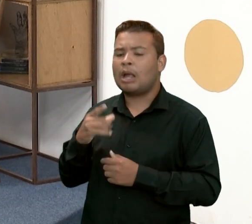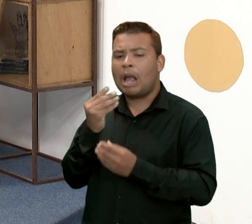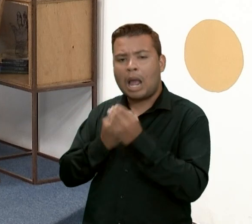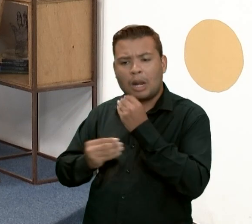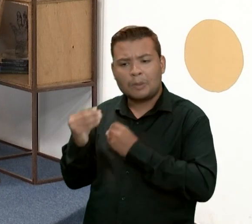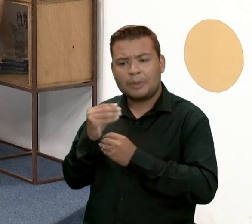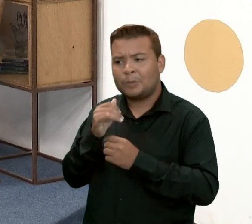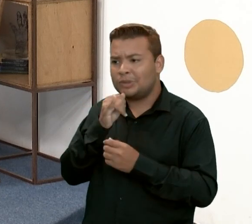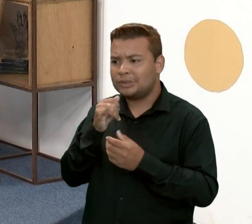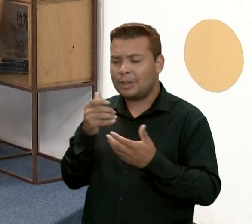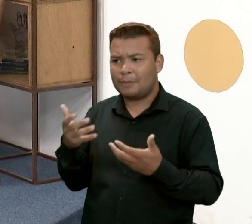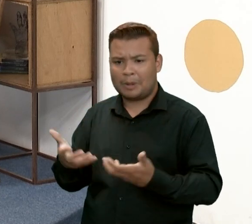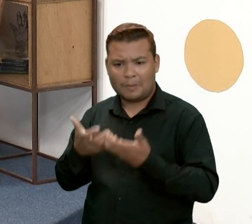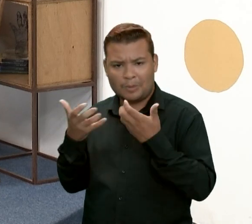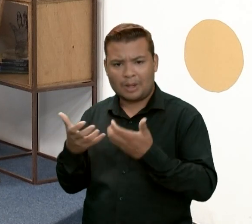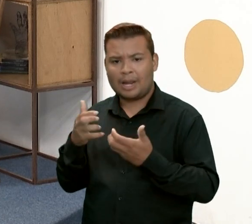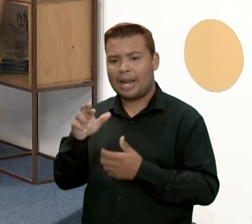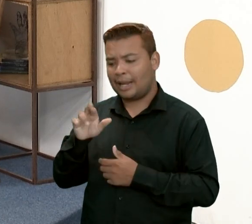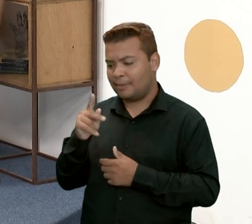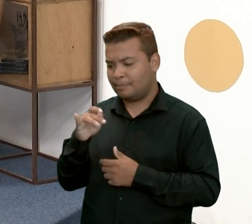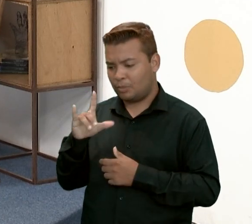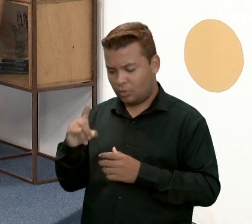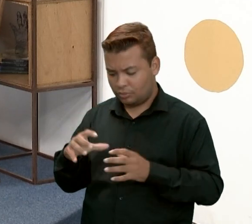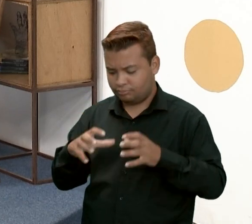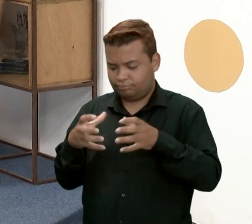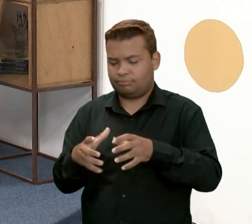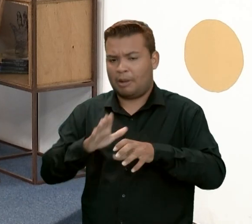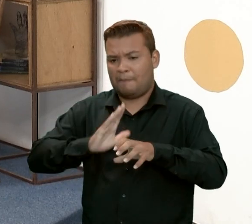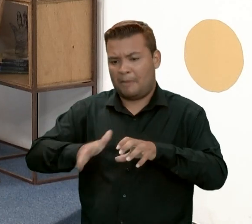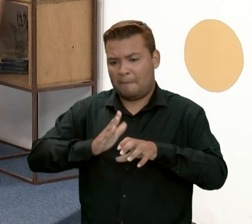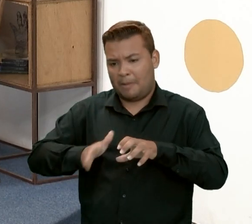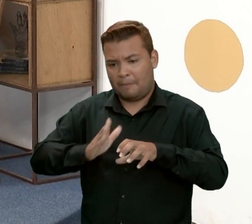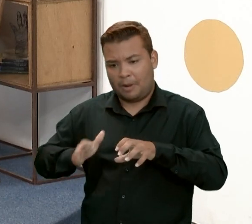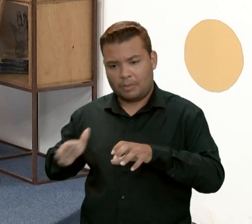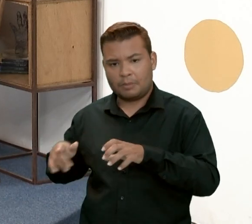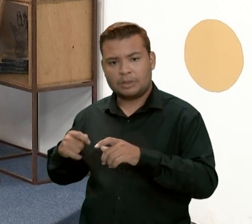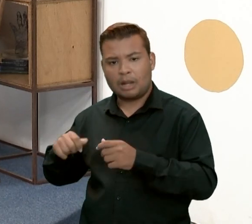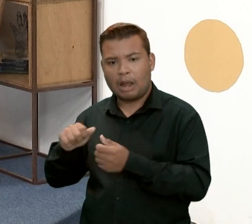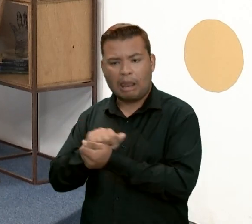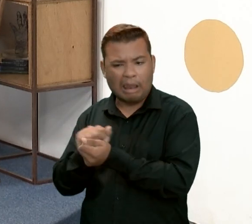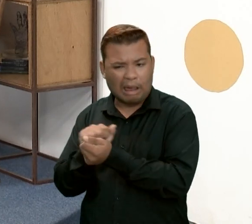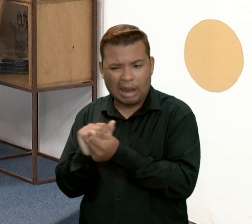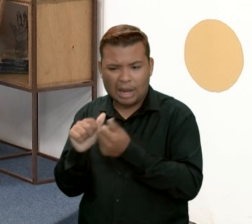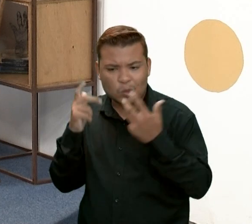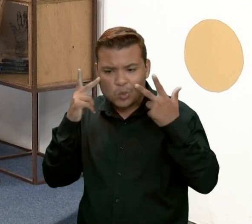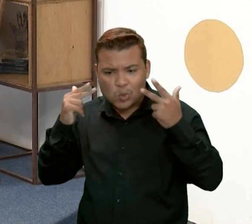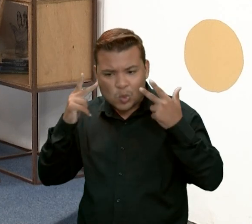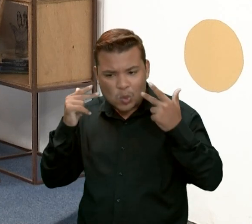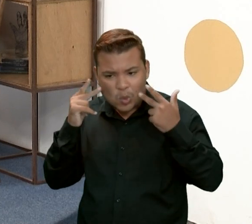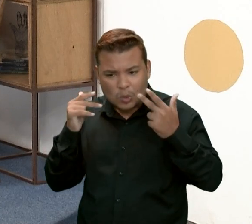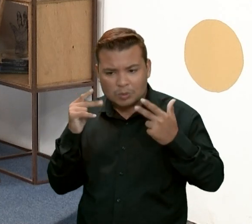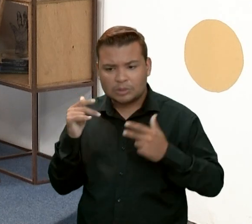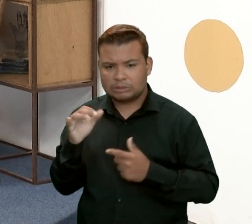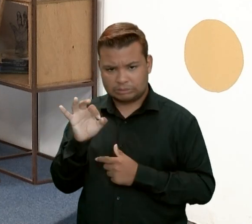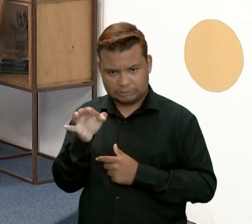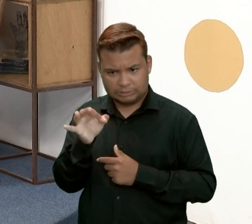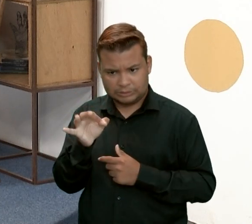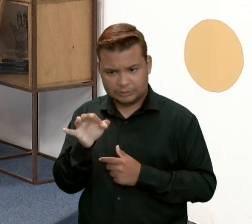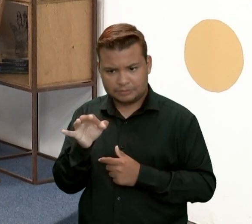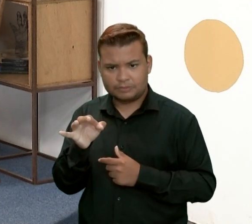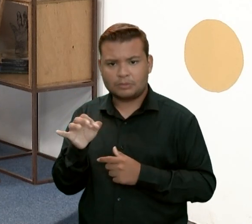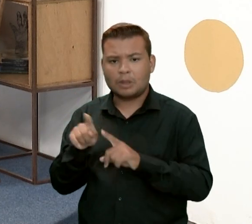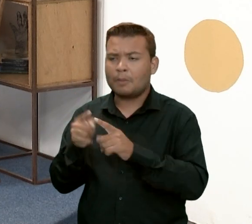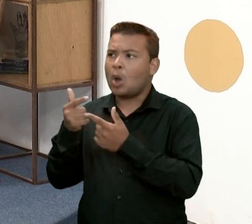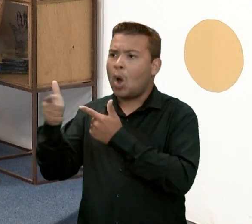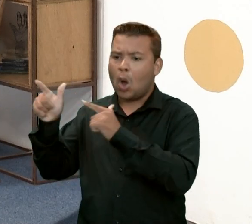repolho. Picou o repolho, fazer aquela higienização que é normal de ser feita mesmo desse alimento. Dos